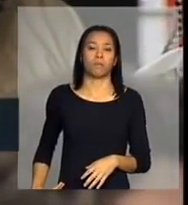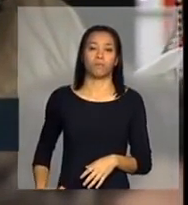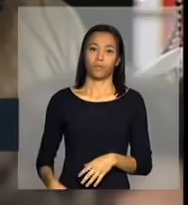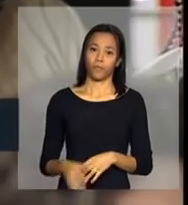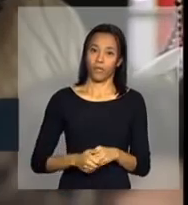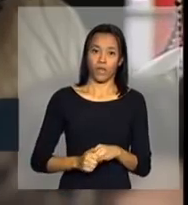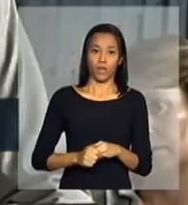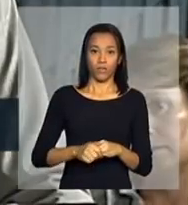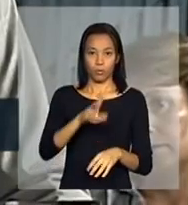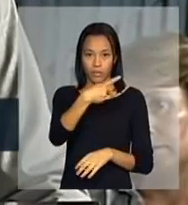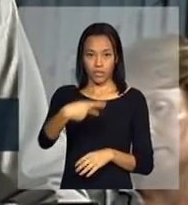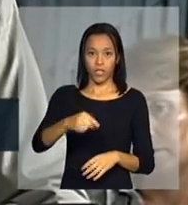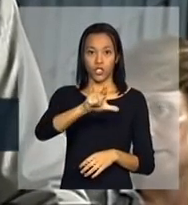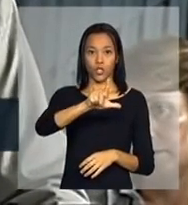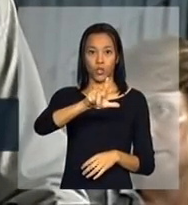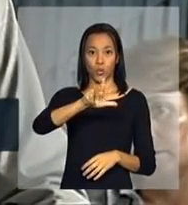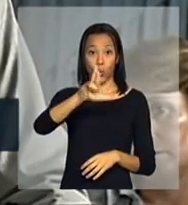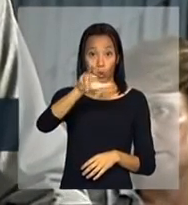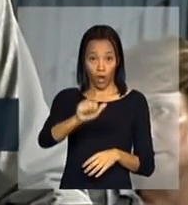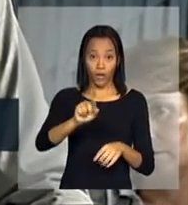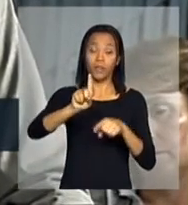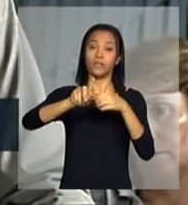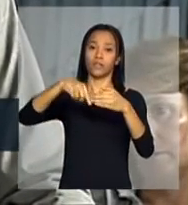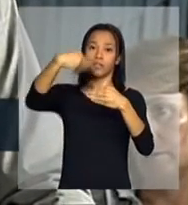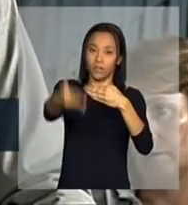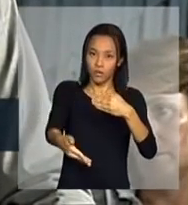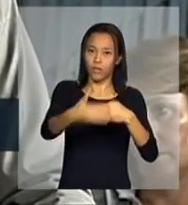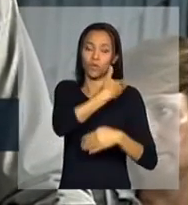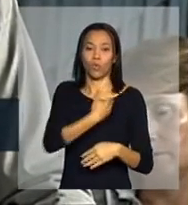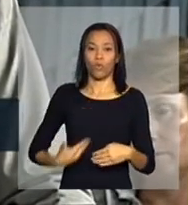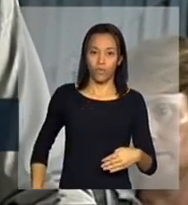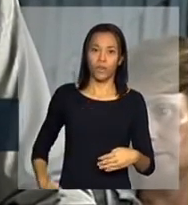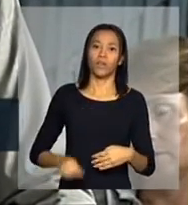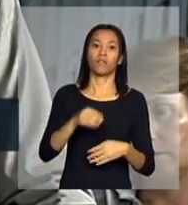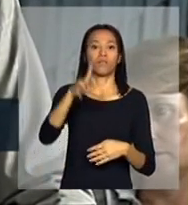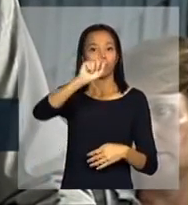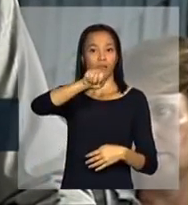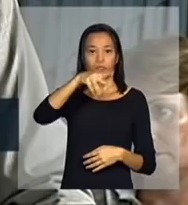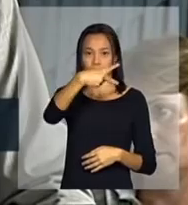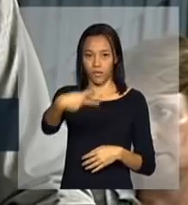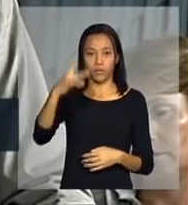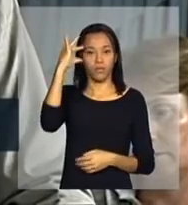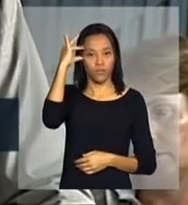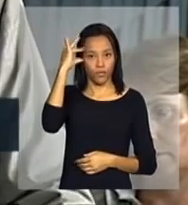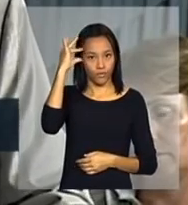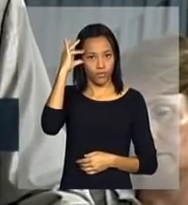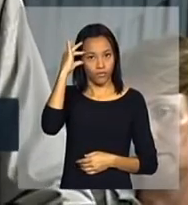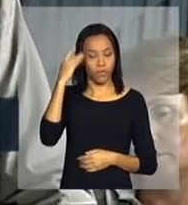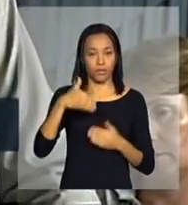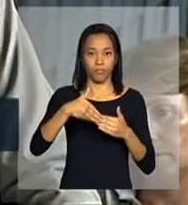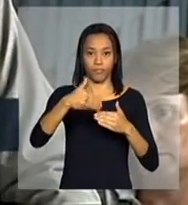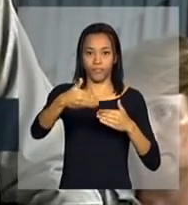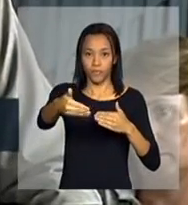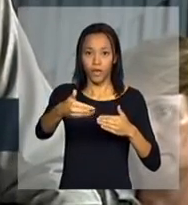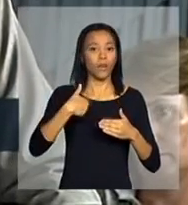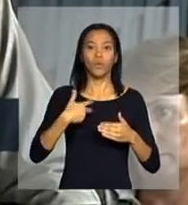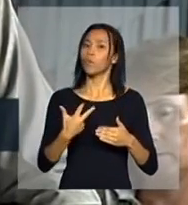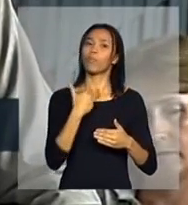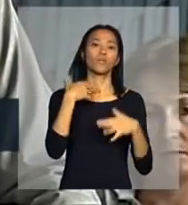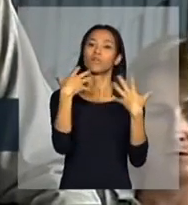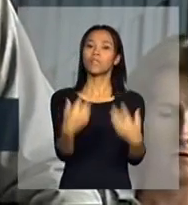presidente Luiz Inácio Lula da Silva e o governo da presidenta Dilma Rousseff vem se comportando. Eu não posso aceitar,